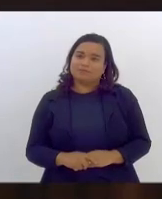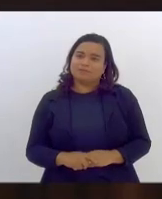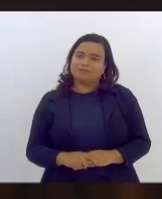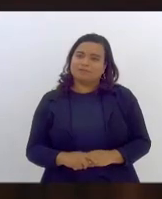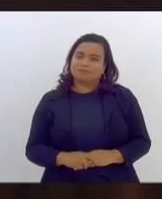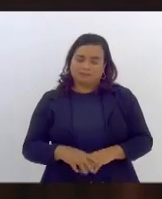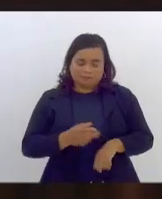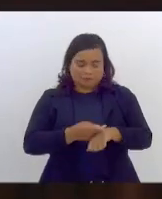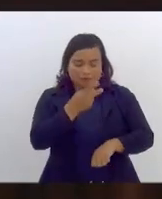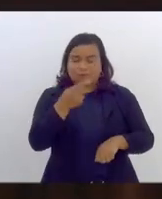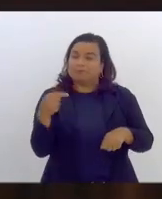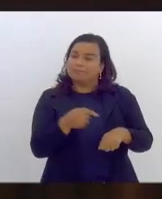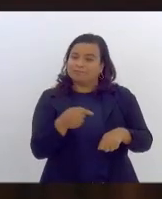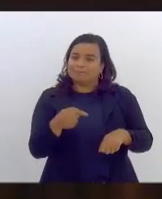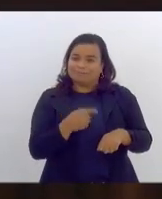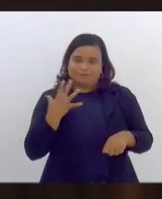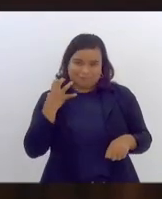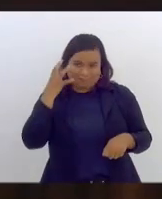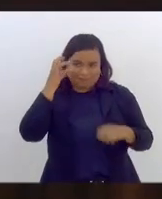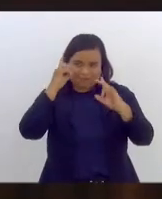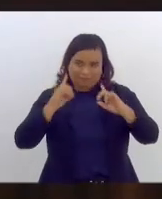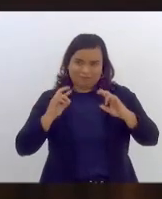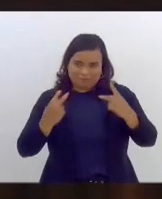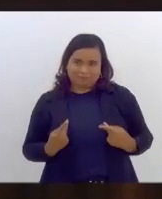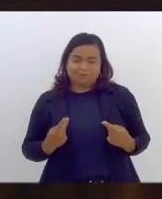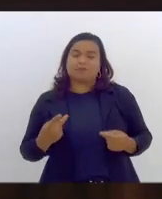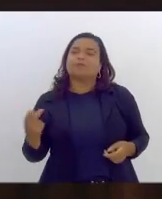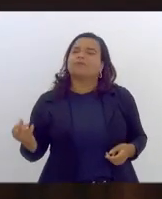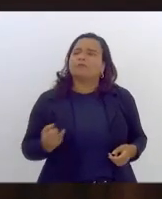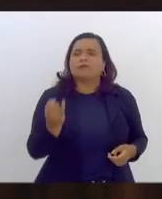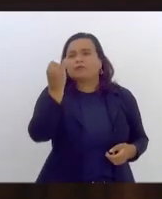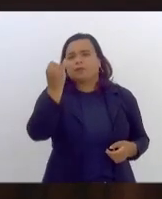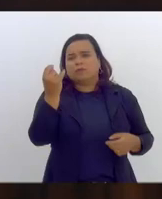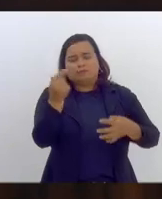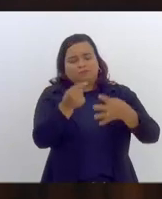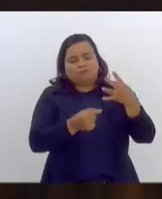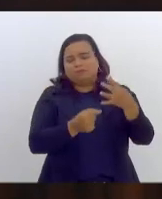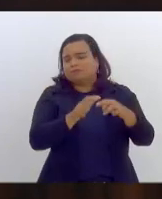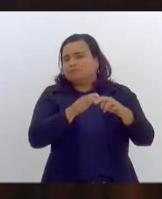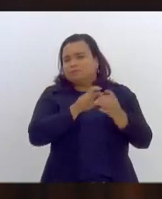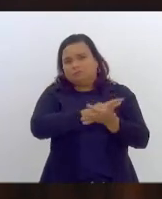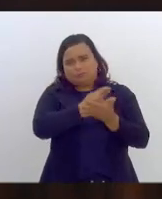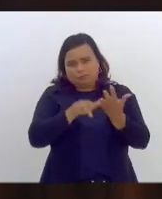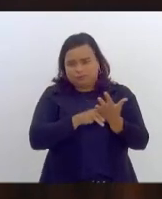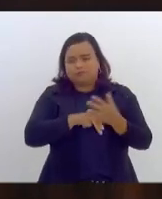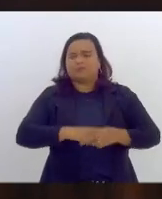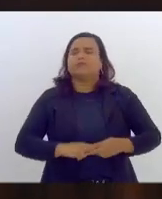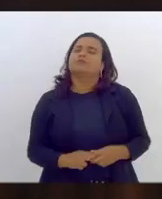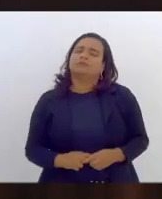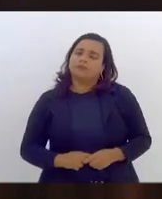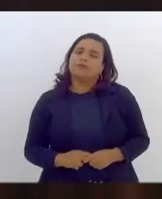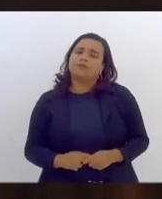Esse prêmio é importante em todo sentido,